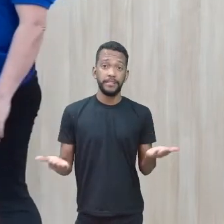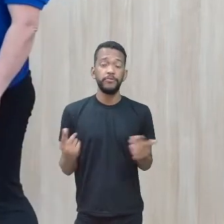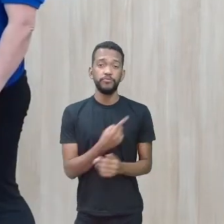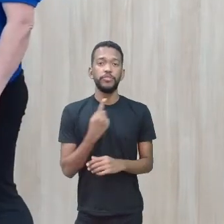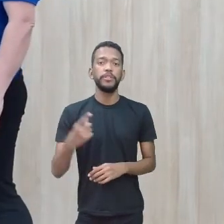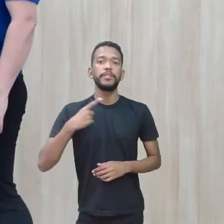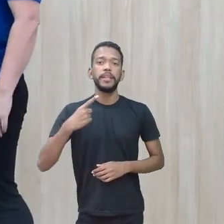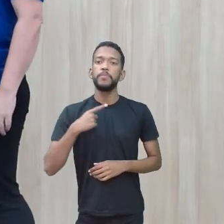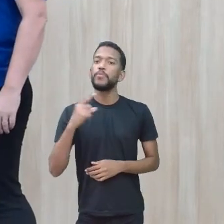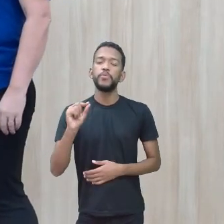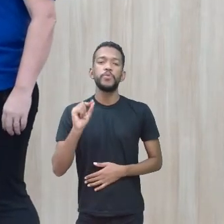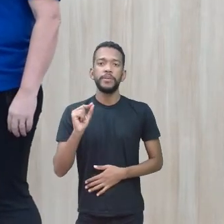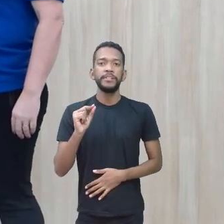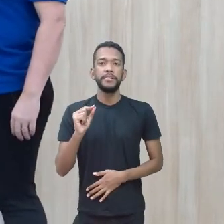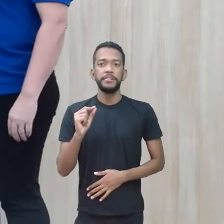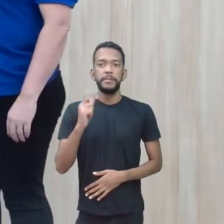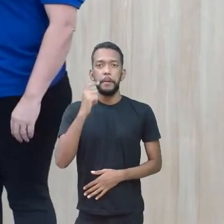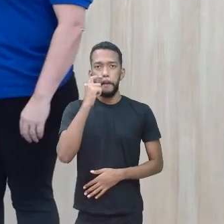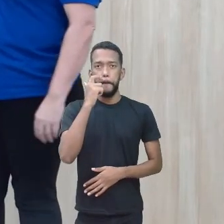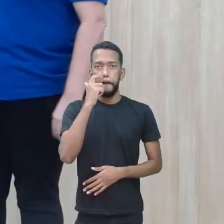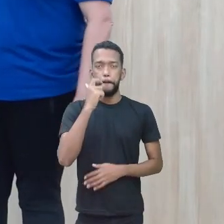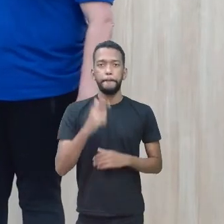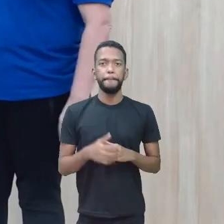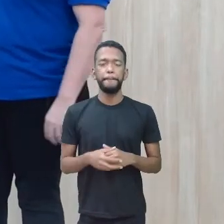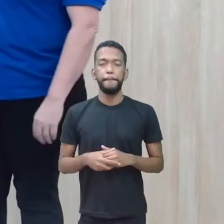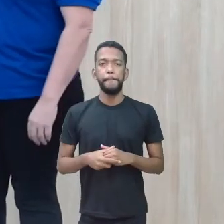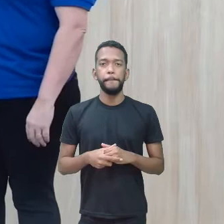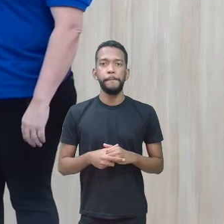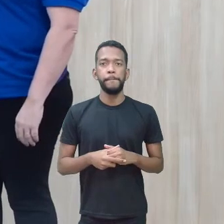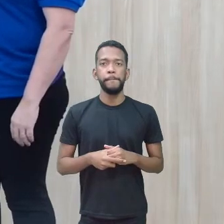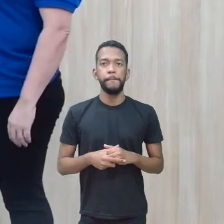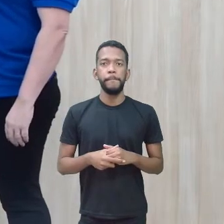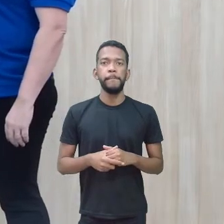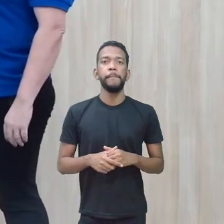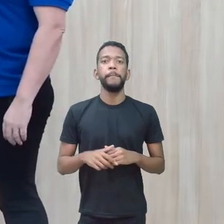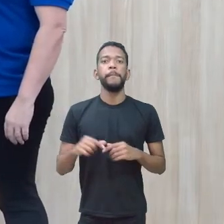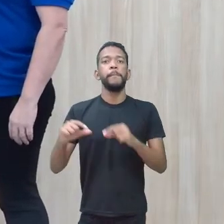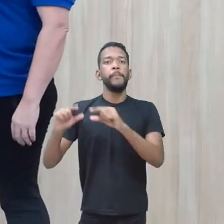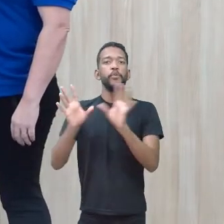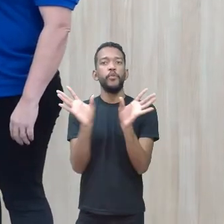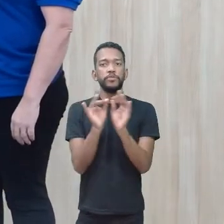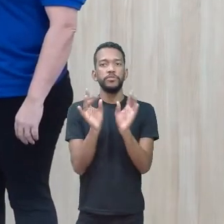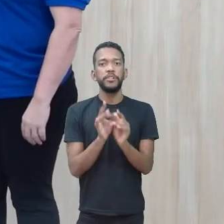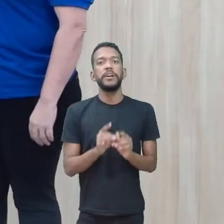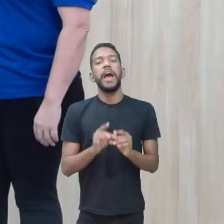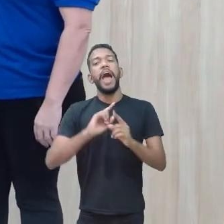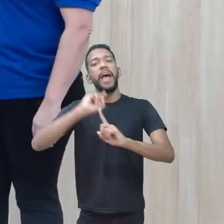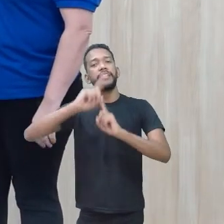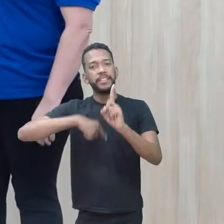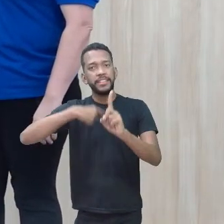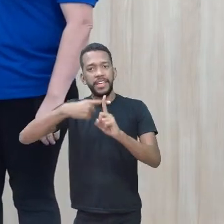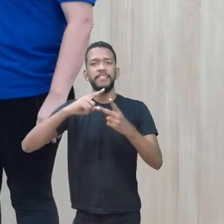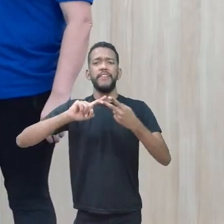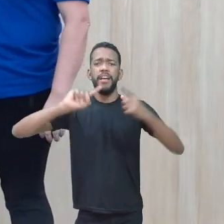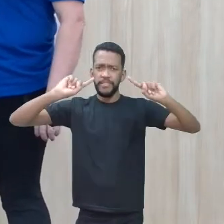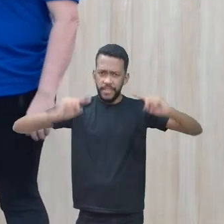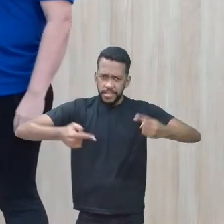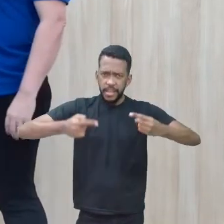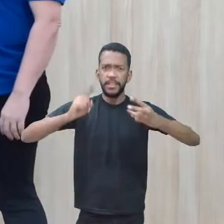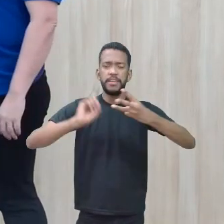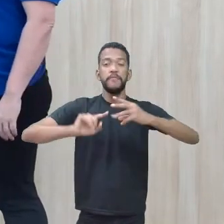aqui, eu coloquei que as conjunções elas se dividiam em aditiva, adversativa, conclusiva,